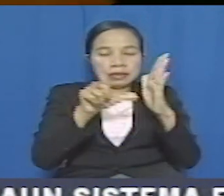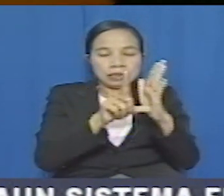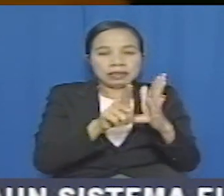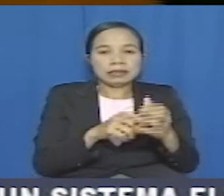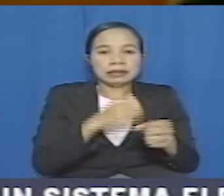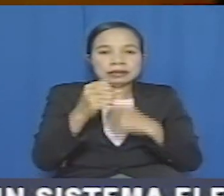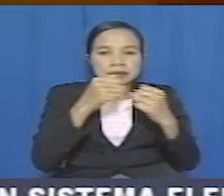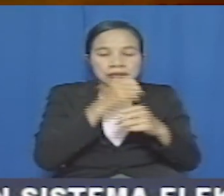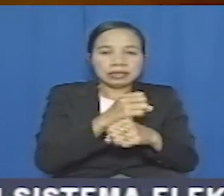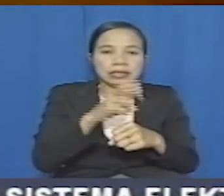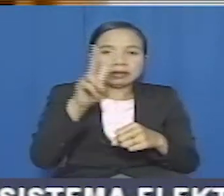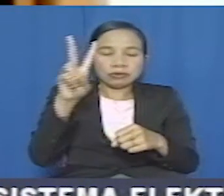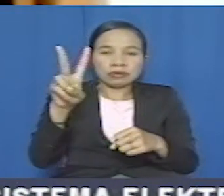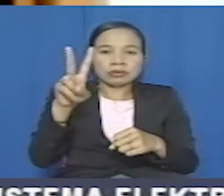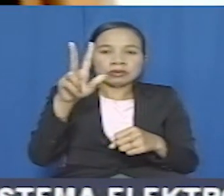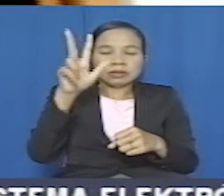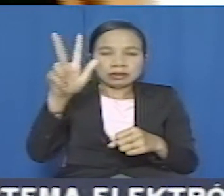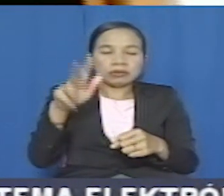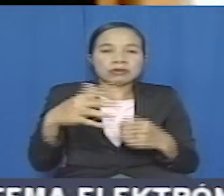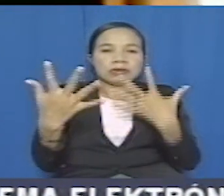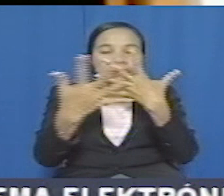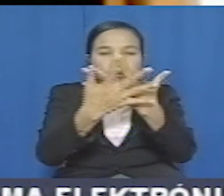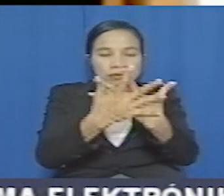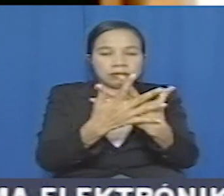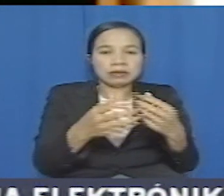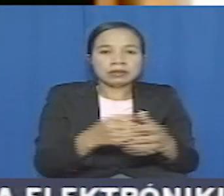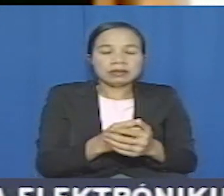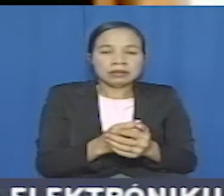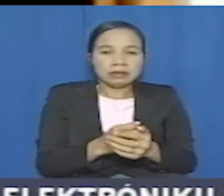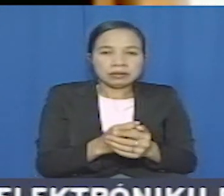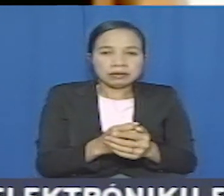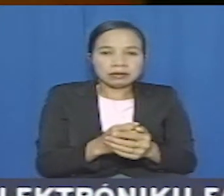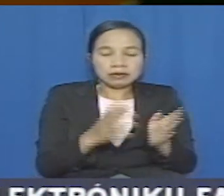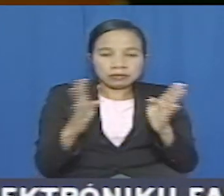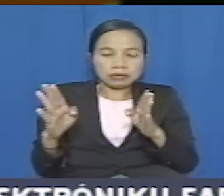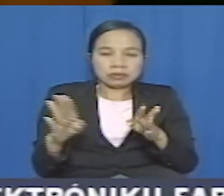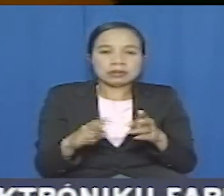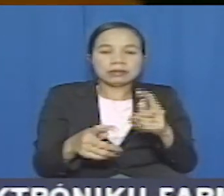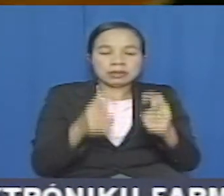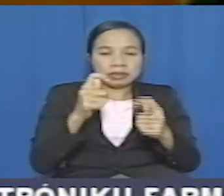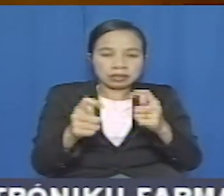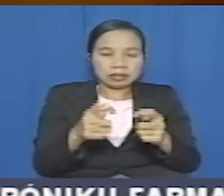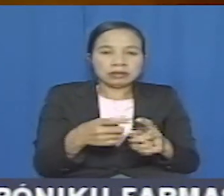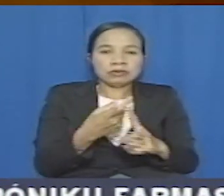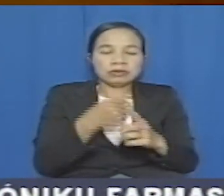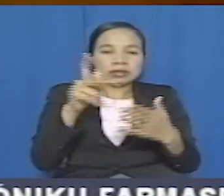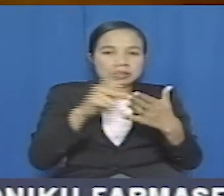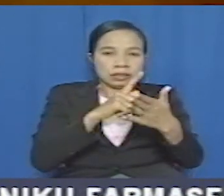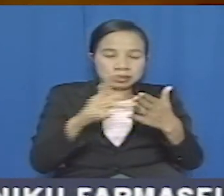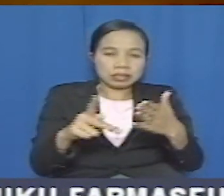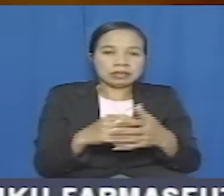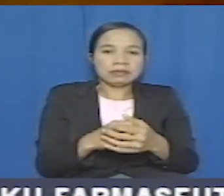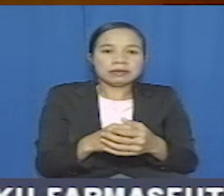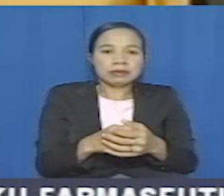pena tina rua to tina nem cadeia. Advogado privado Ismael Assunção Lopes o suba tribunal ato absolve arguido o se crime nebe imputa